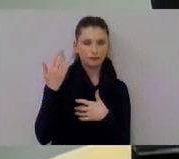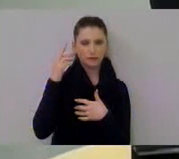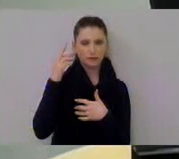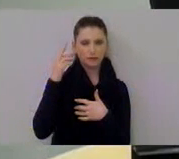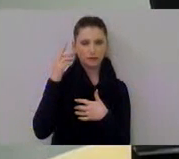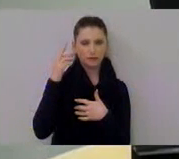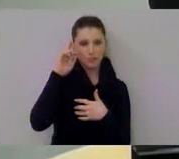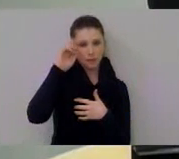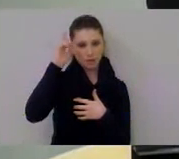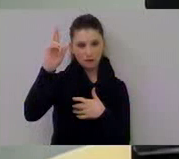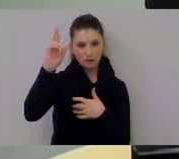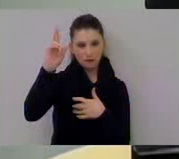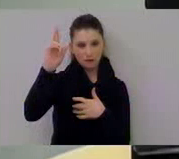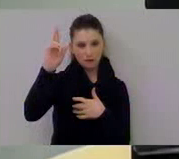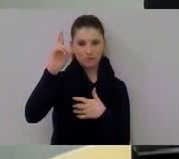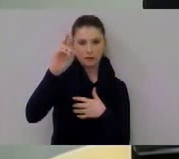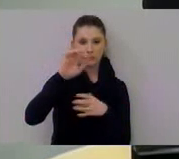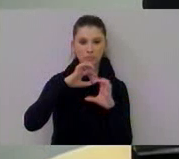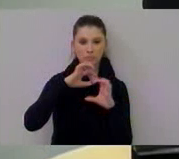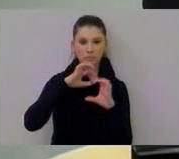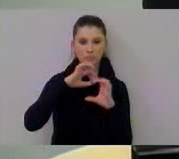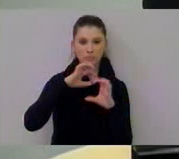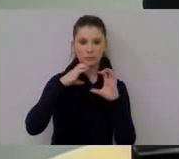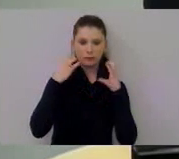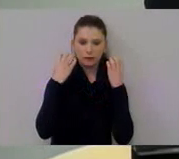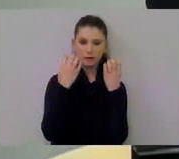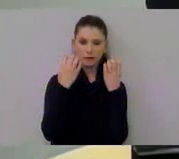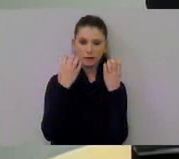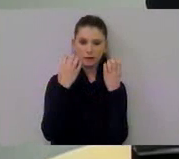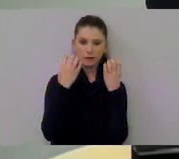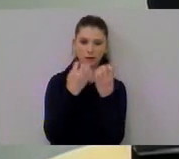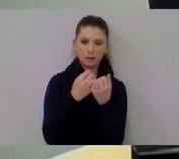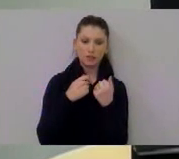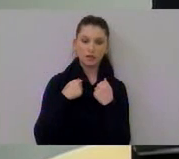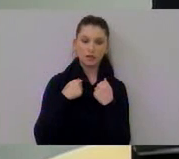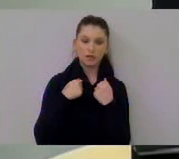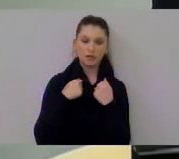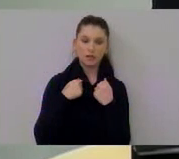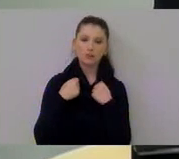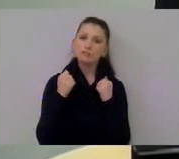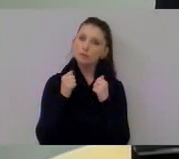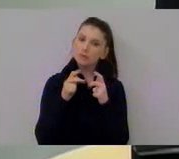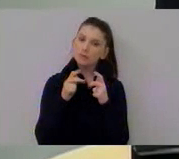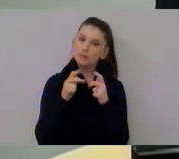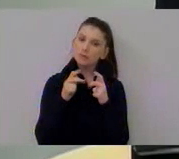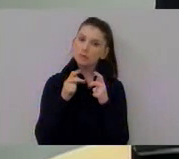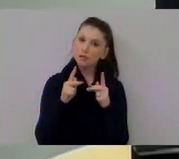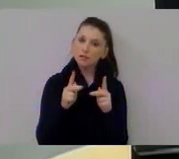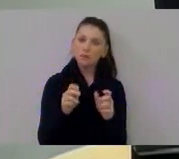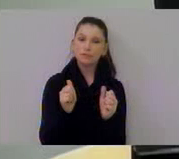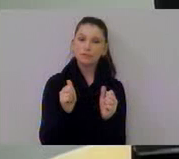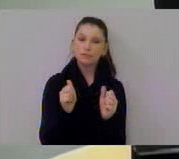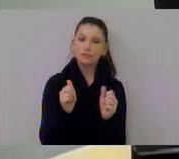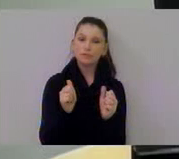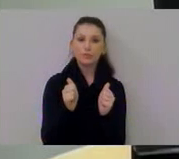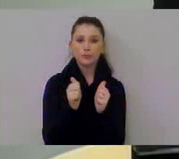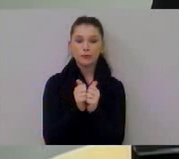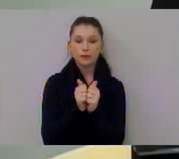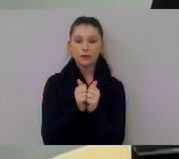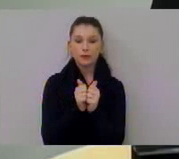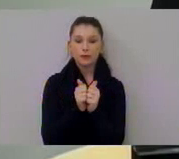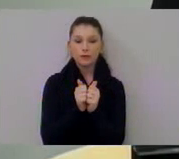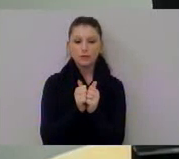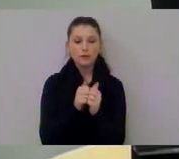que estava sempre ao lado da minha comunidade, lutando por pavimentação, drenagem,